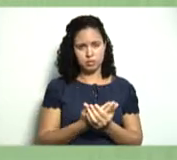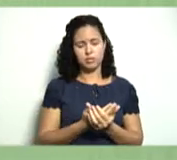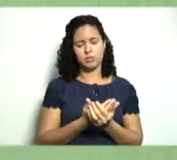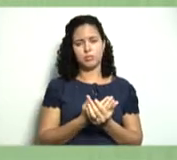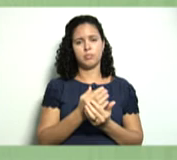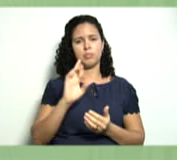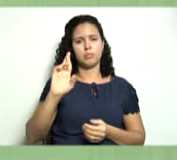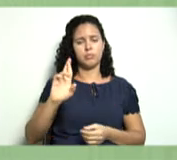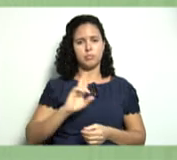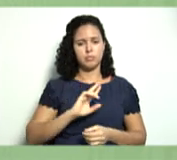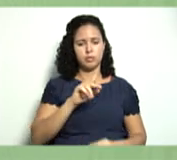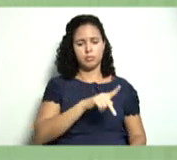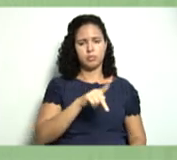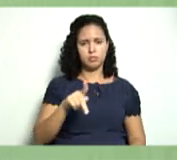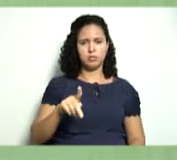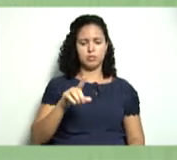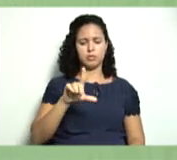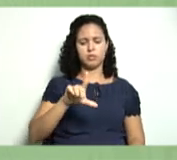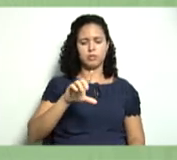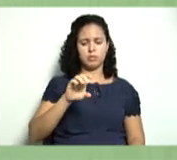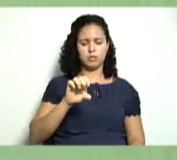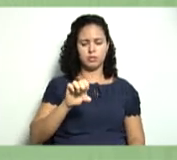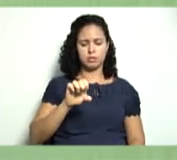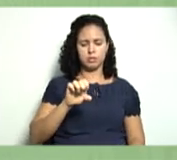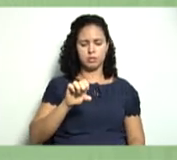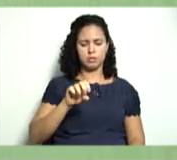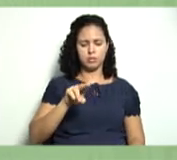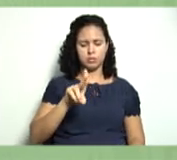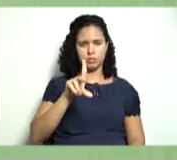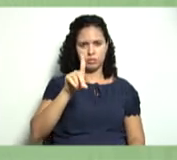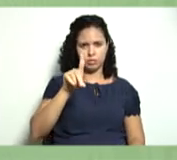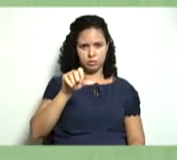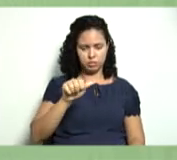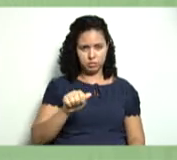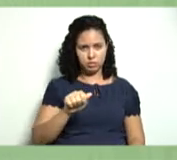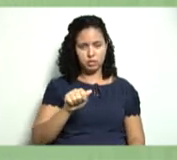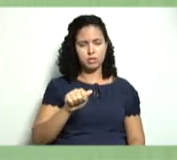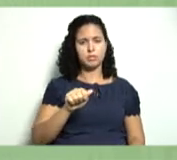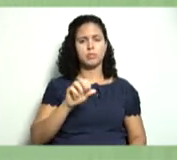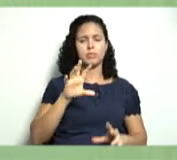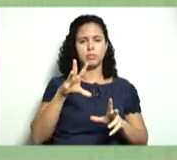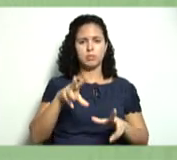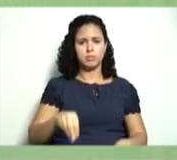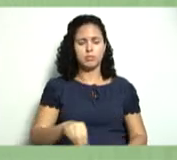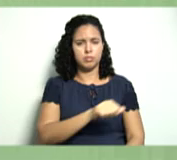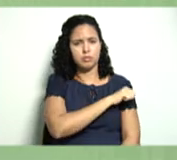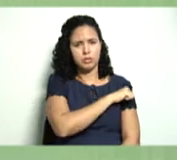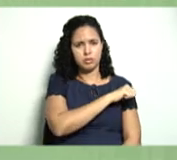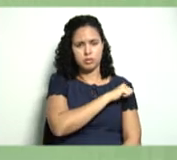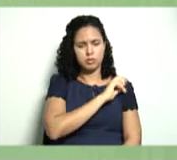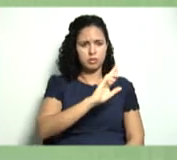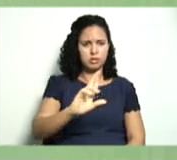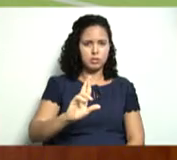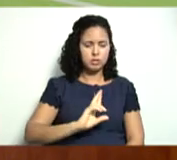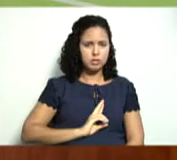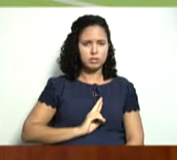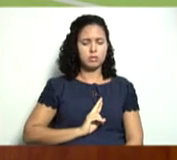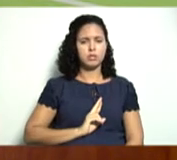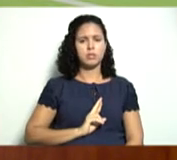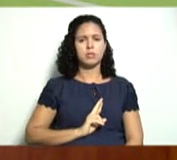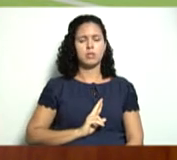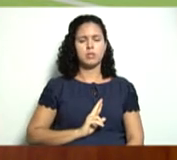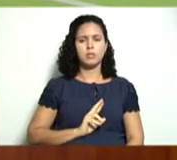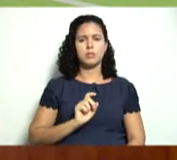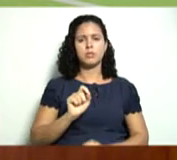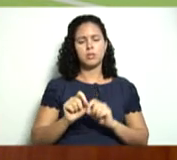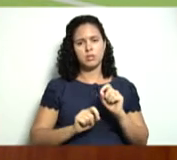lá com a professora leda é um alô pra todo mundo da escola a gente para todos os alunos e eles estão dizendo aí pra só que a resposta dessa